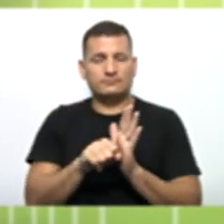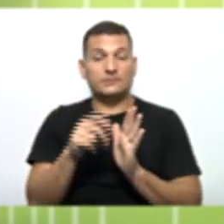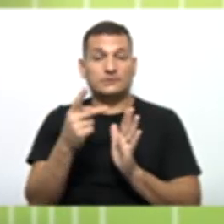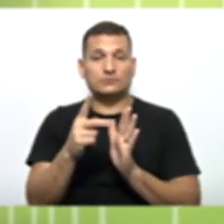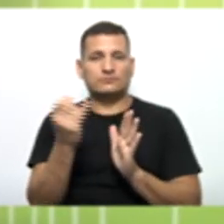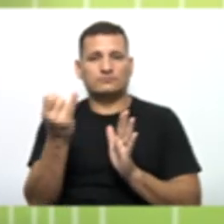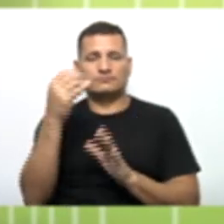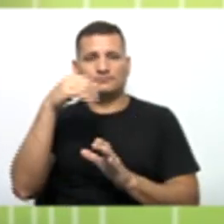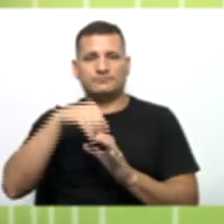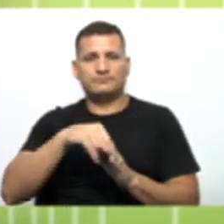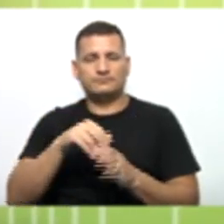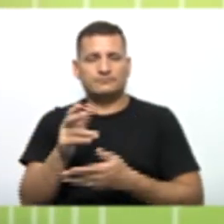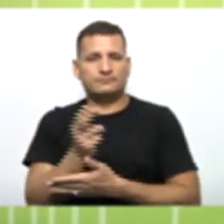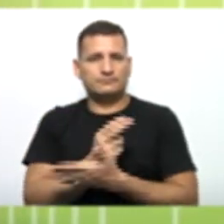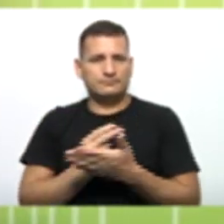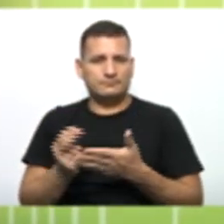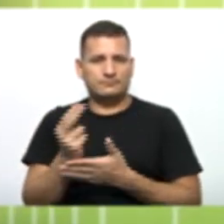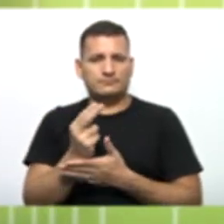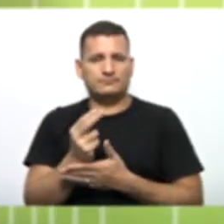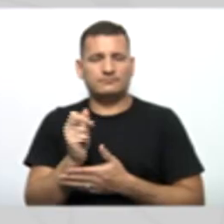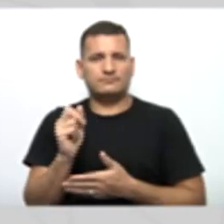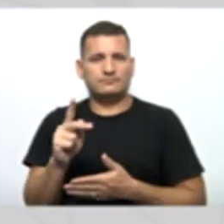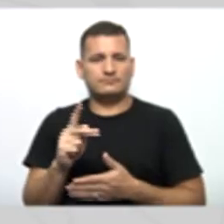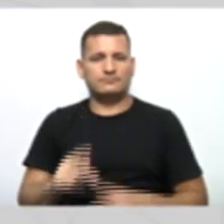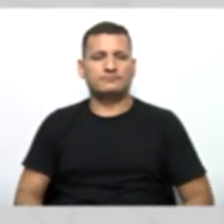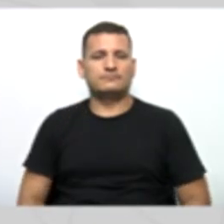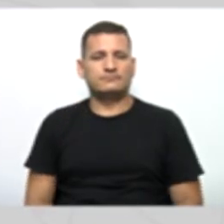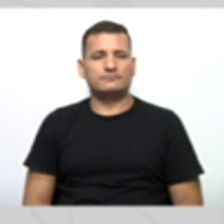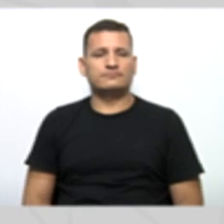diagrama, ok? Então vamos continuar aqui, ó.